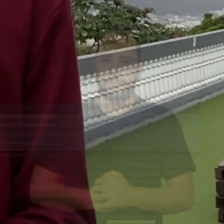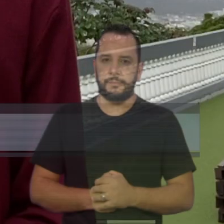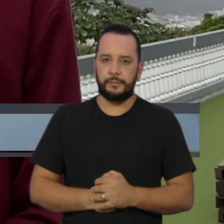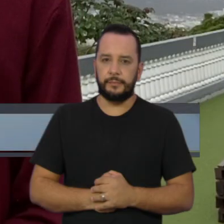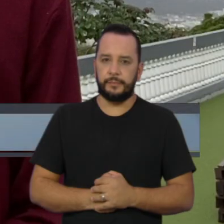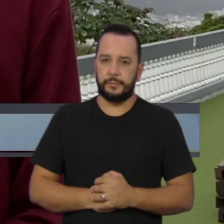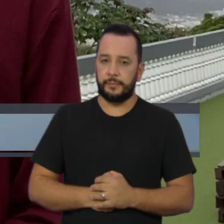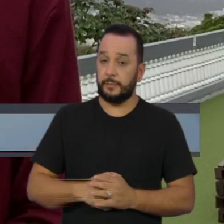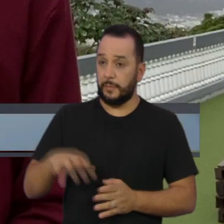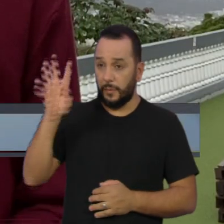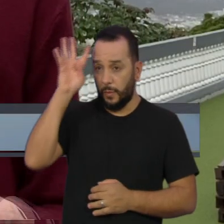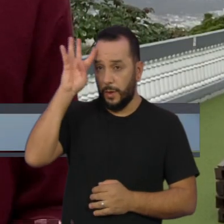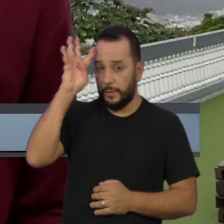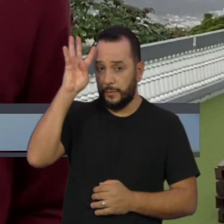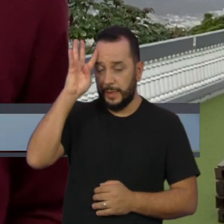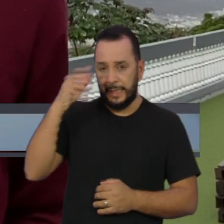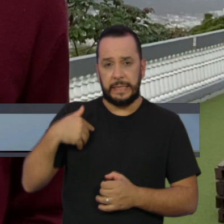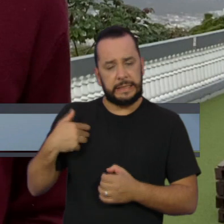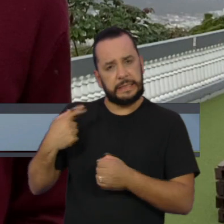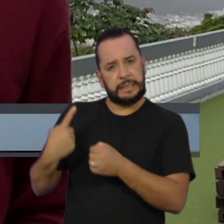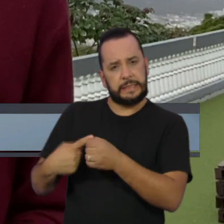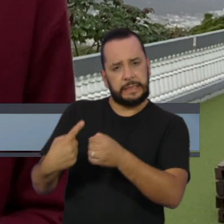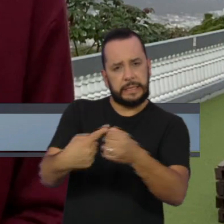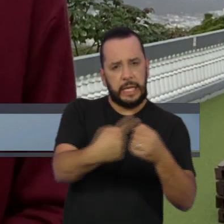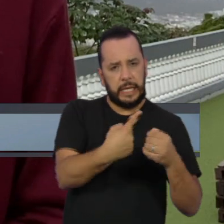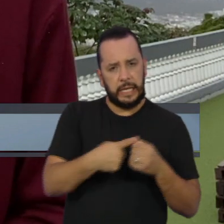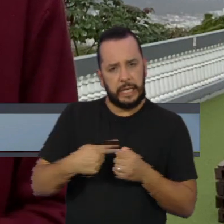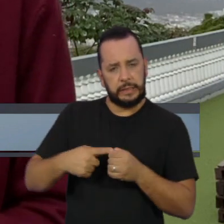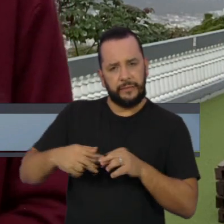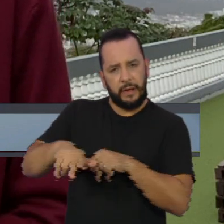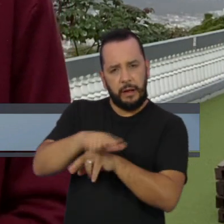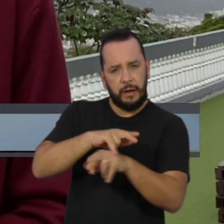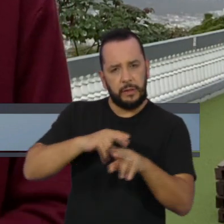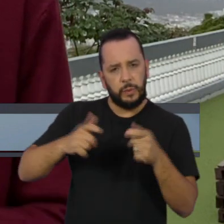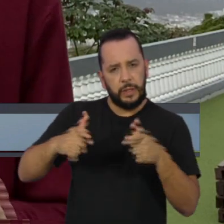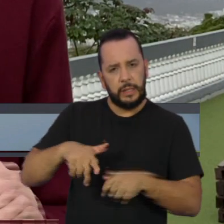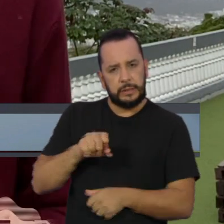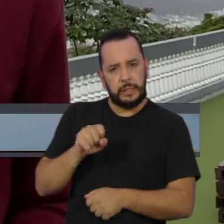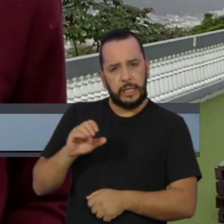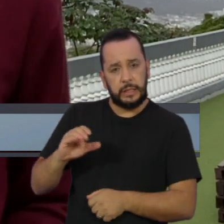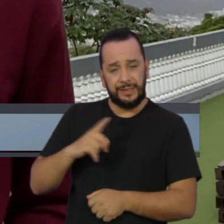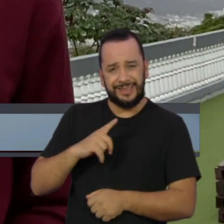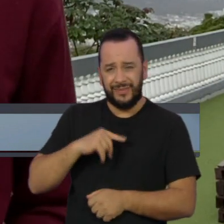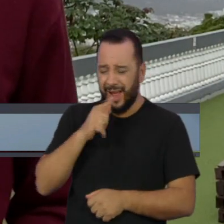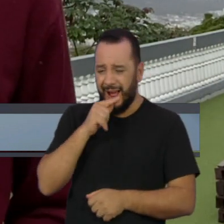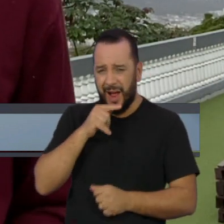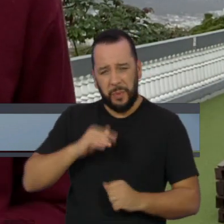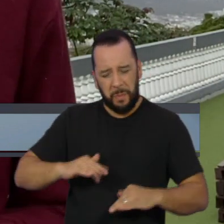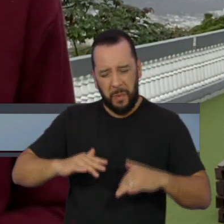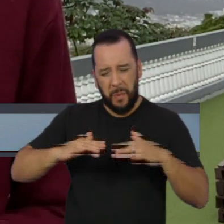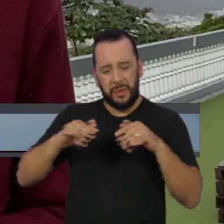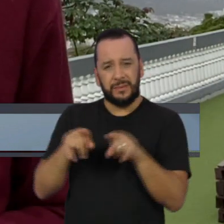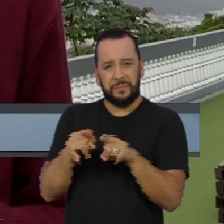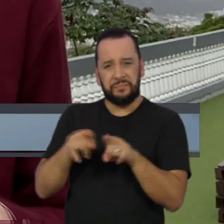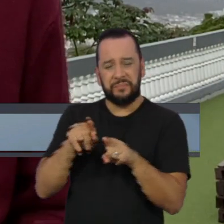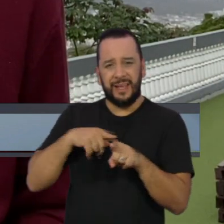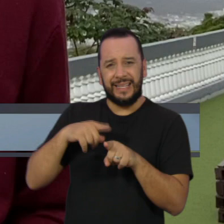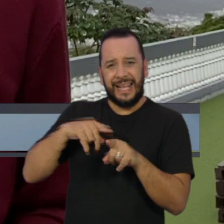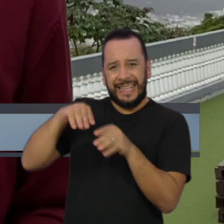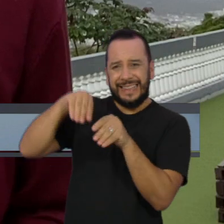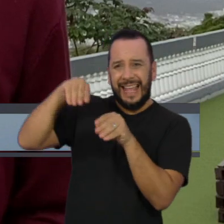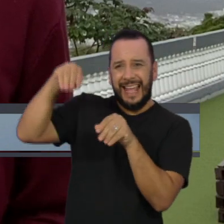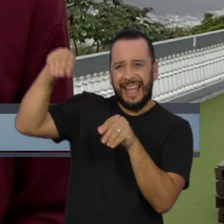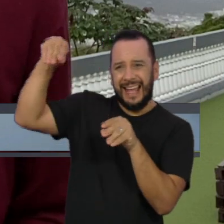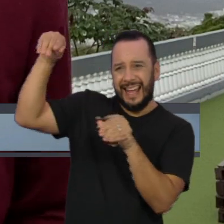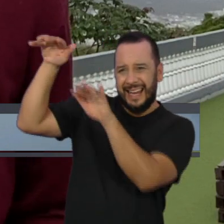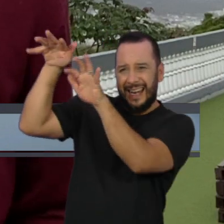nesta quarta-feira diversas cidades de Santa Catarina registraram enchentes e deslizamentos de terra por conta do grande volume de